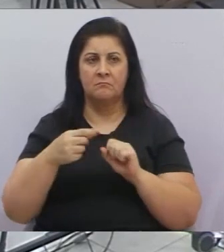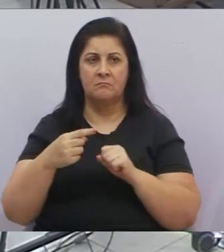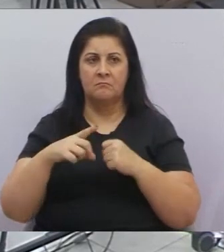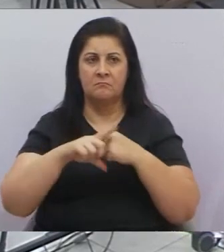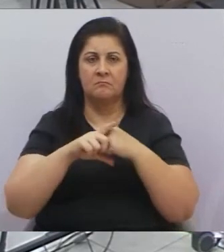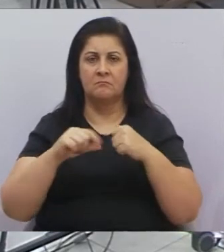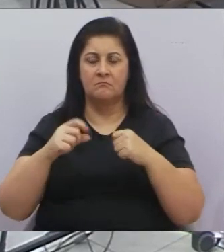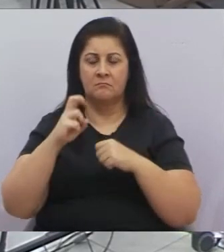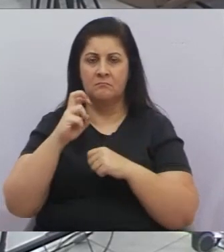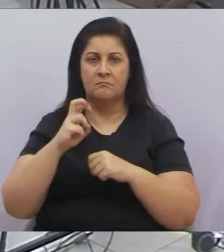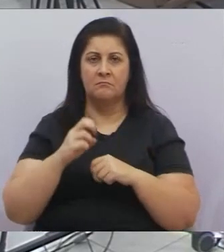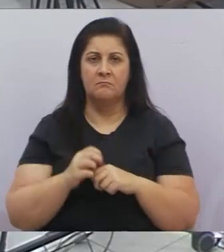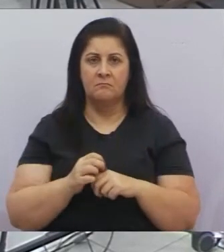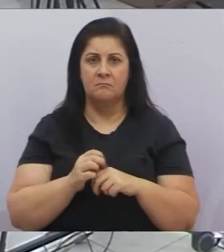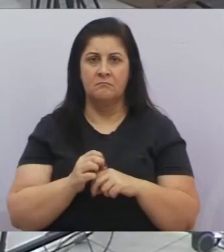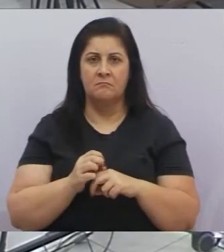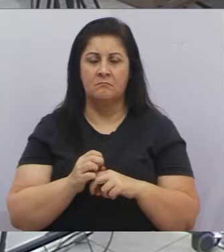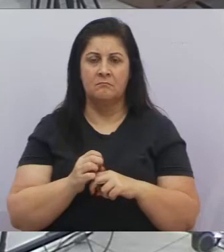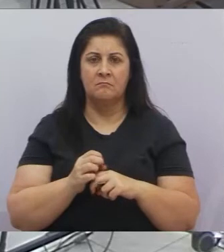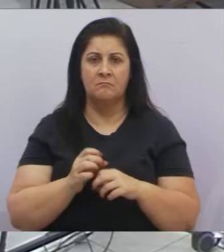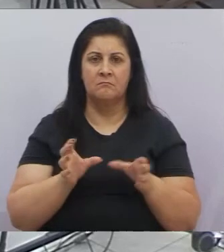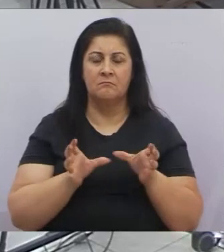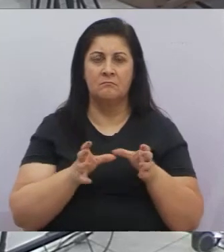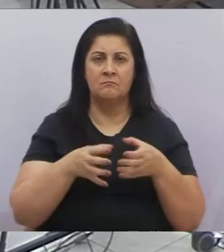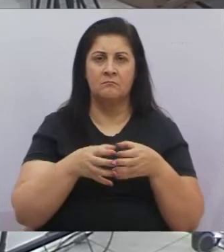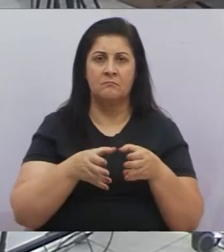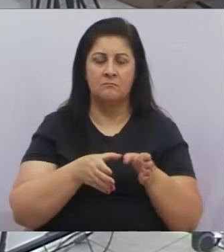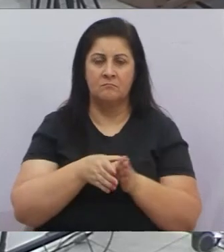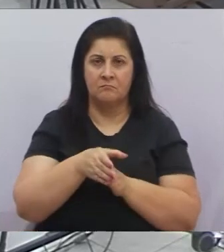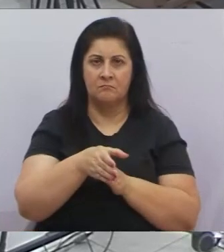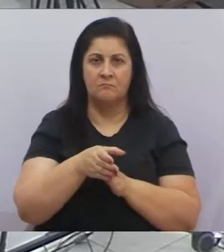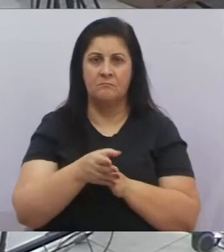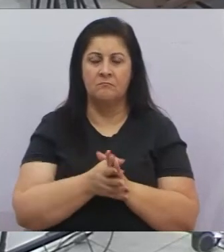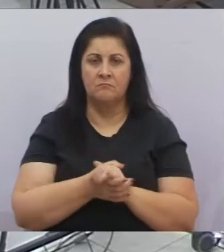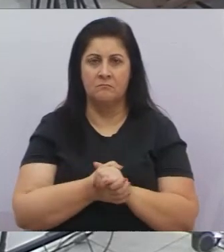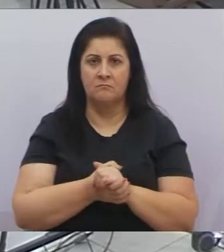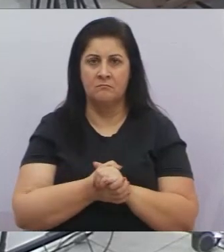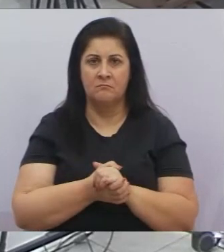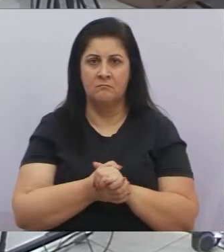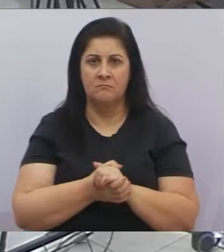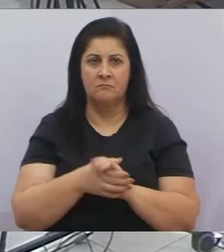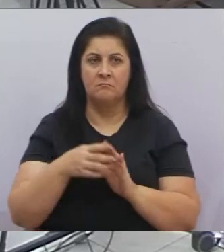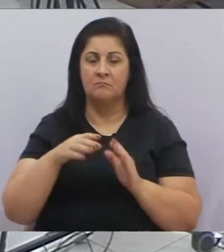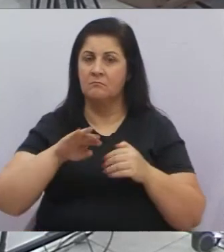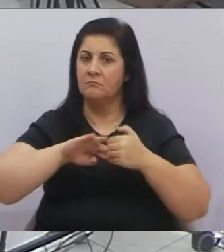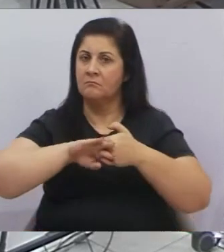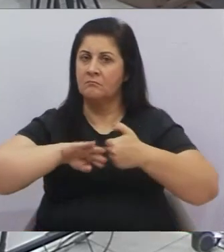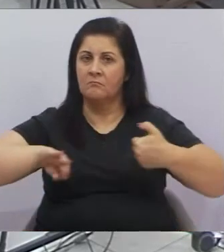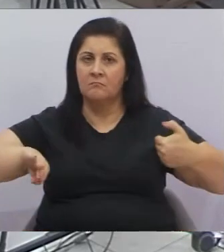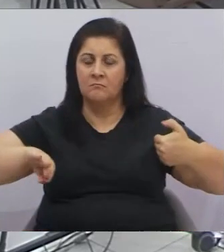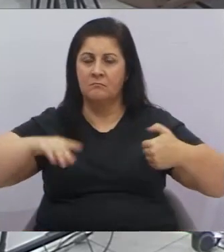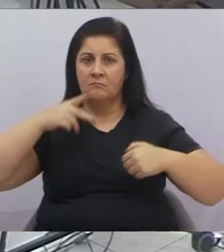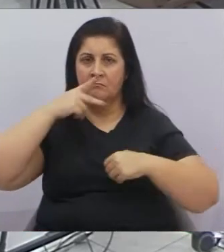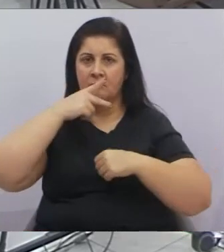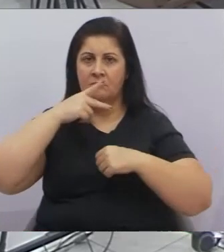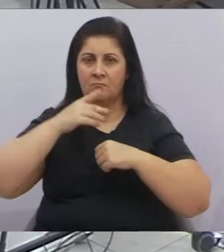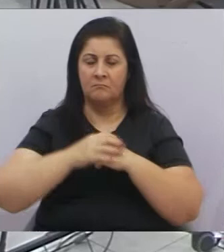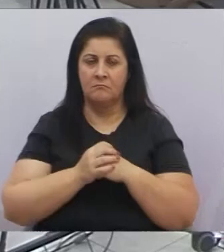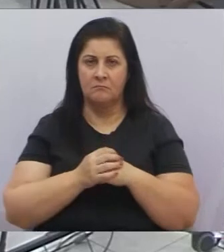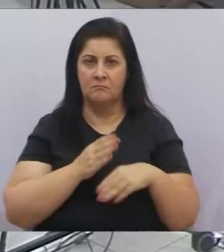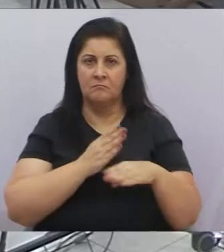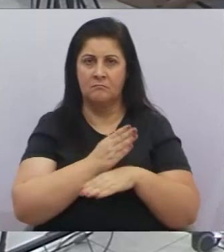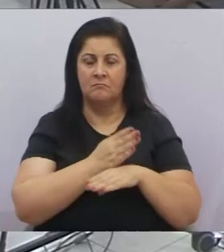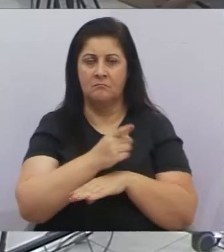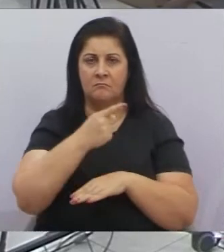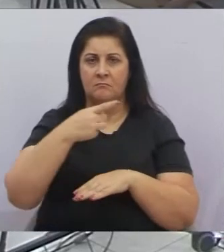5º. O Conselho Municipal de Promoção da Igualdade Racial, CMPIR, será partidário, constituído por 14